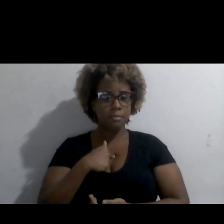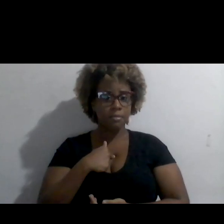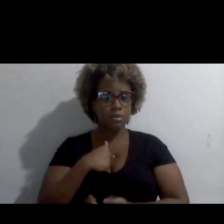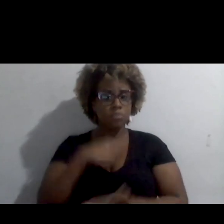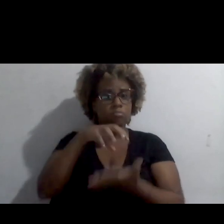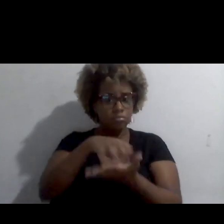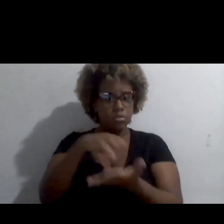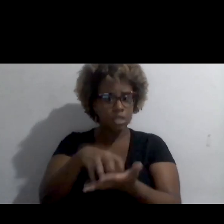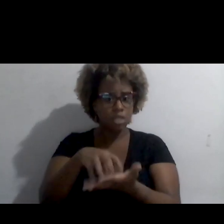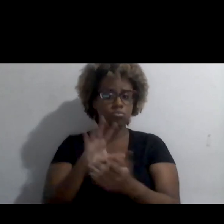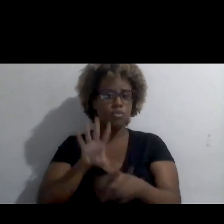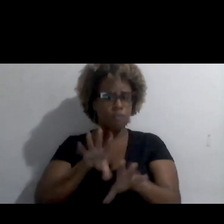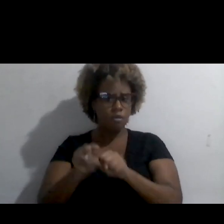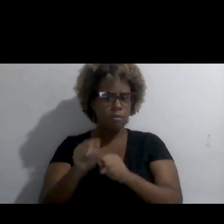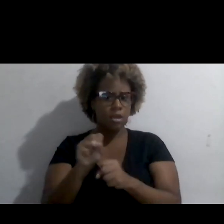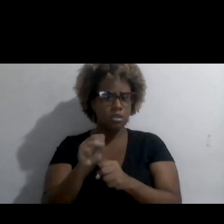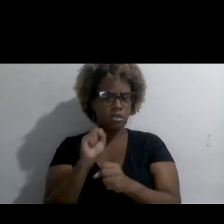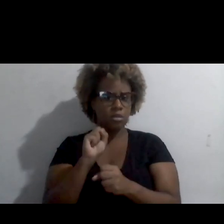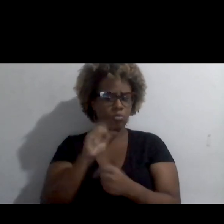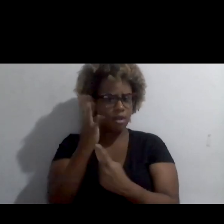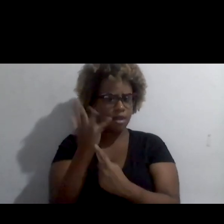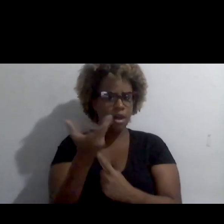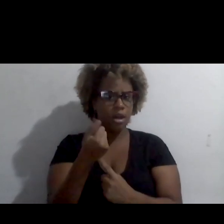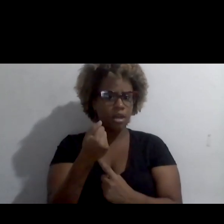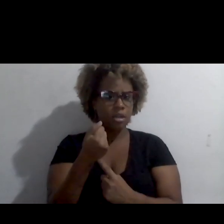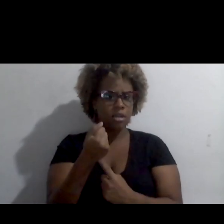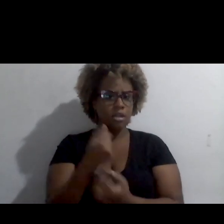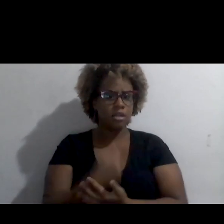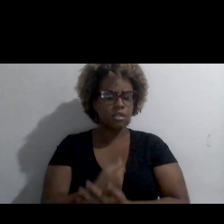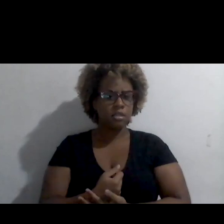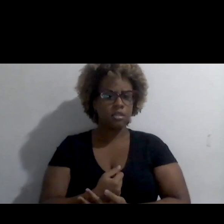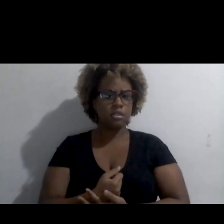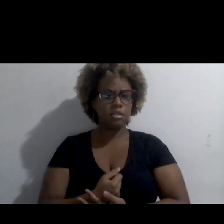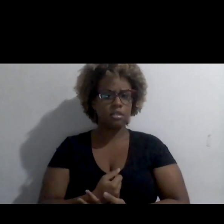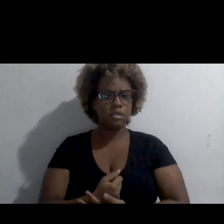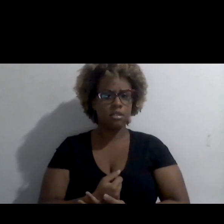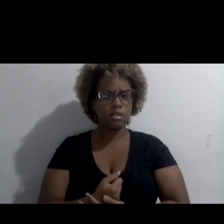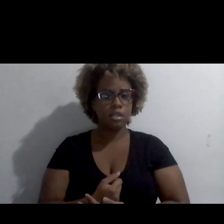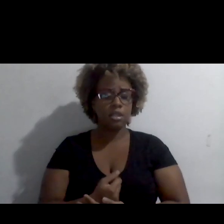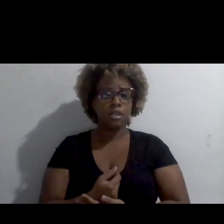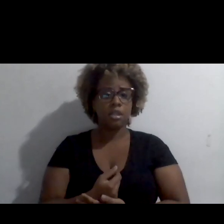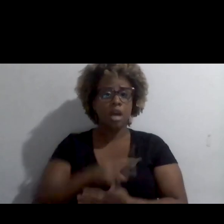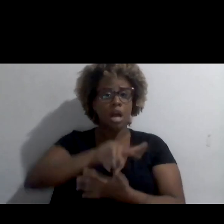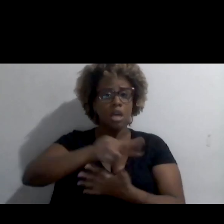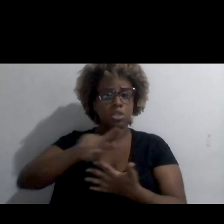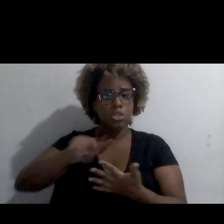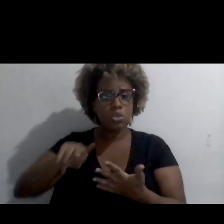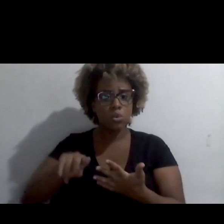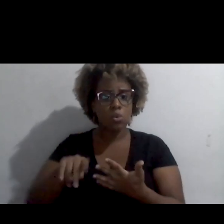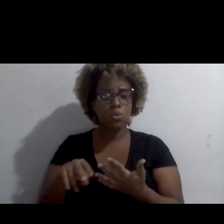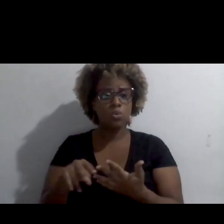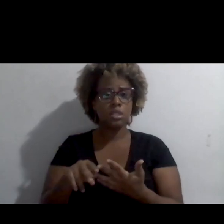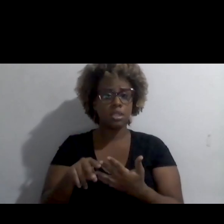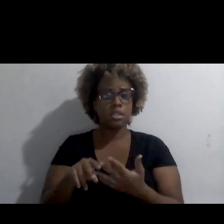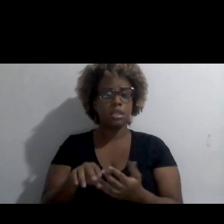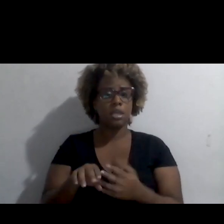Arte, ela está na barra da tela da Escola de Dança da FUNCEB. E a Escola de Dança da FUNCEB não precisa disso, ela tem 35 anos,